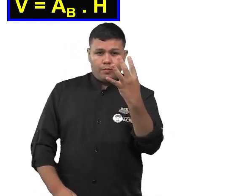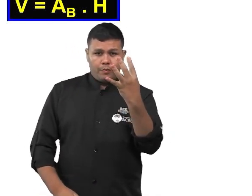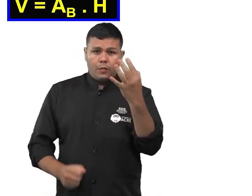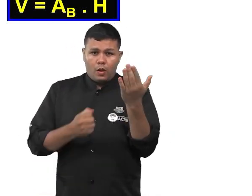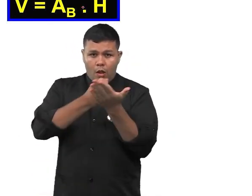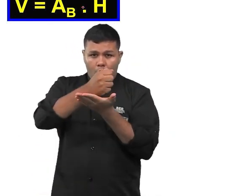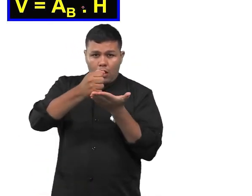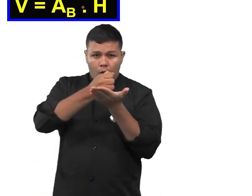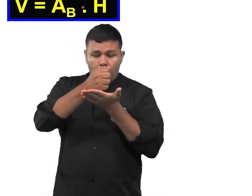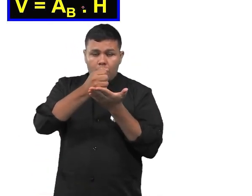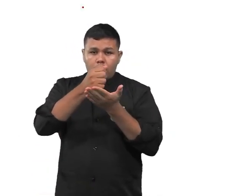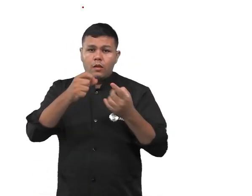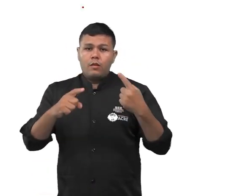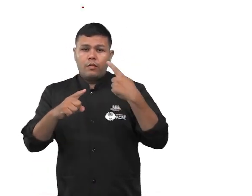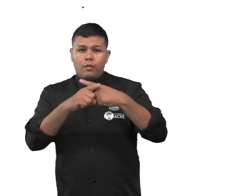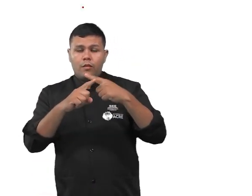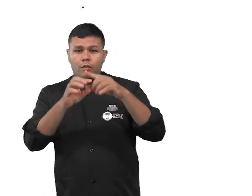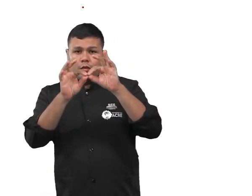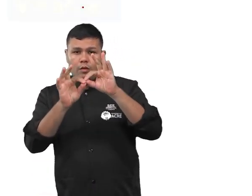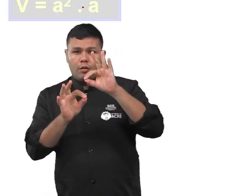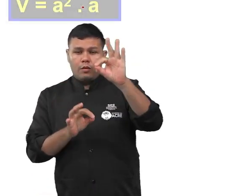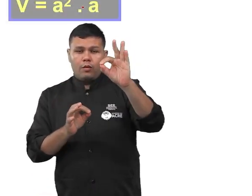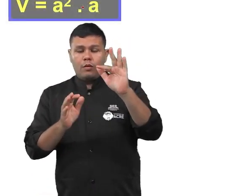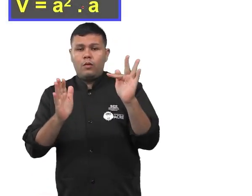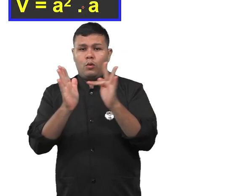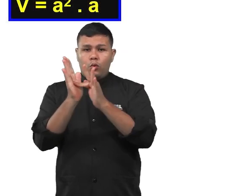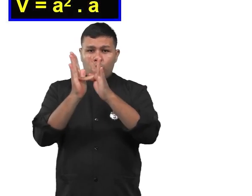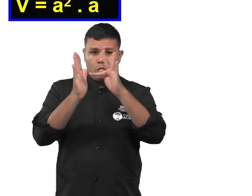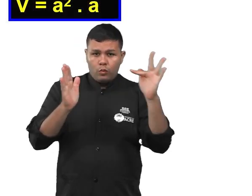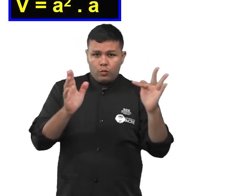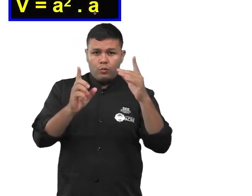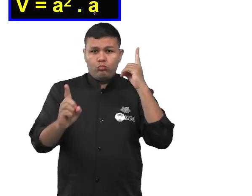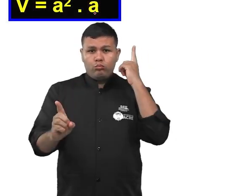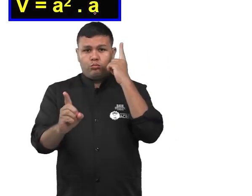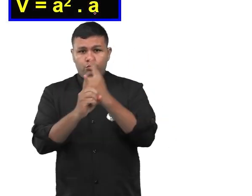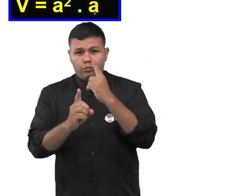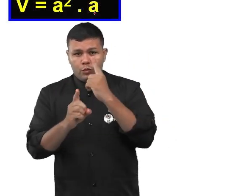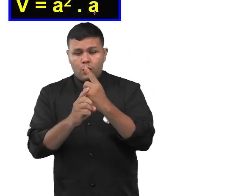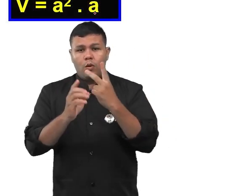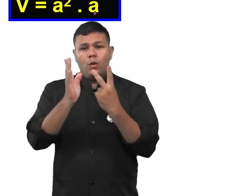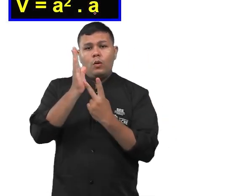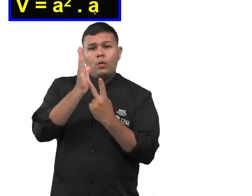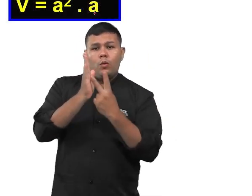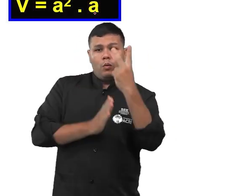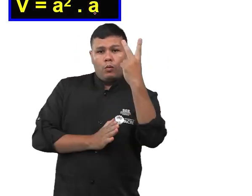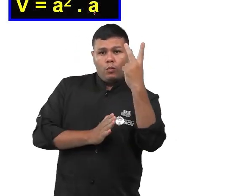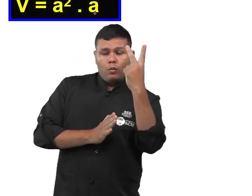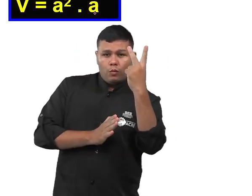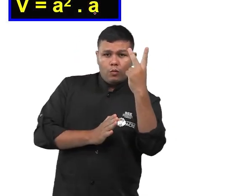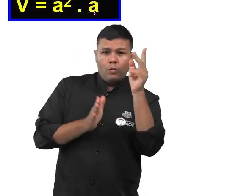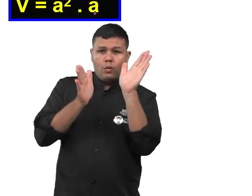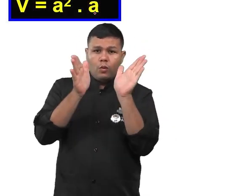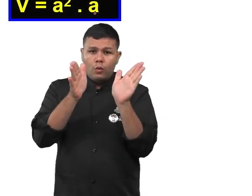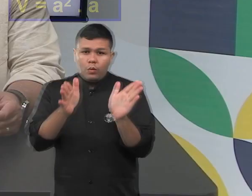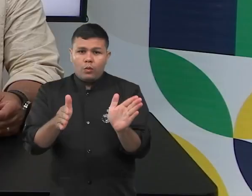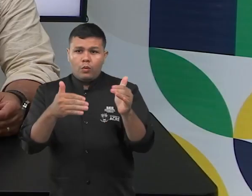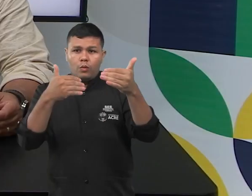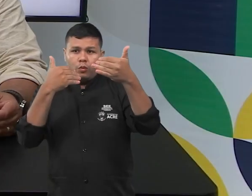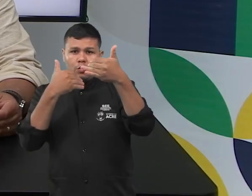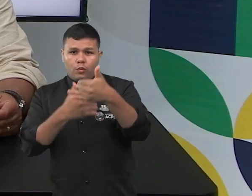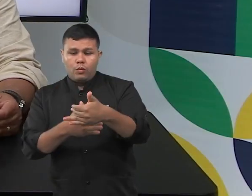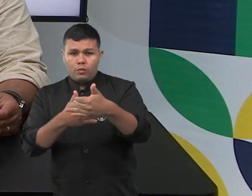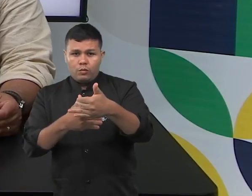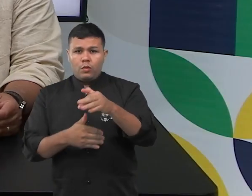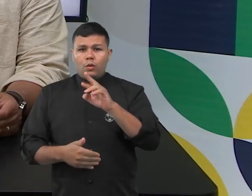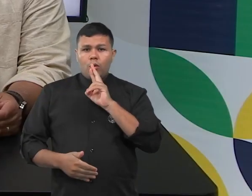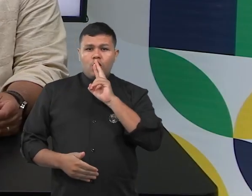a área da base, joga na fórmula e já achou, né? Volume de novo, do cubo e do paralelepípedo é o produto de suas